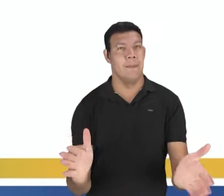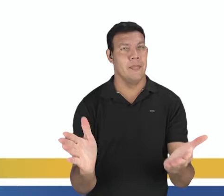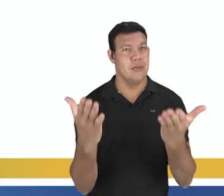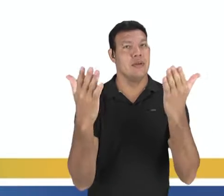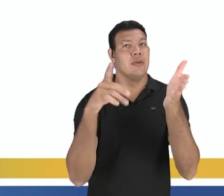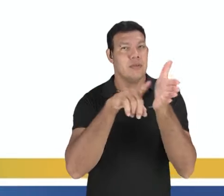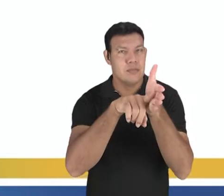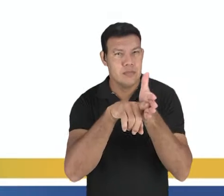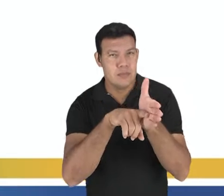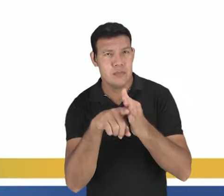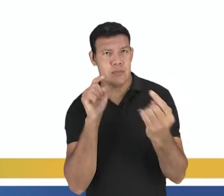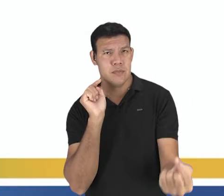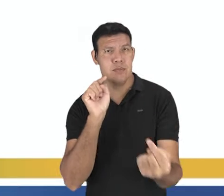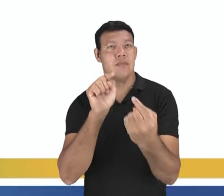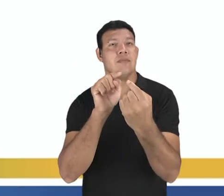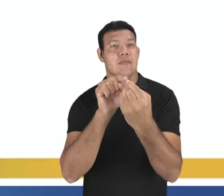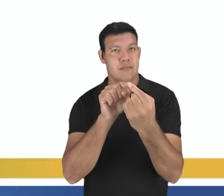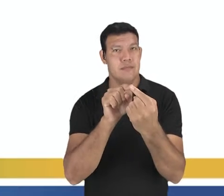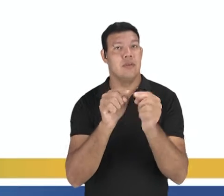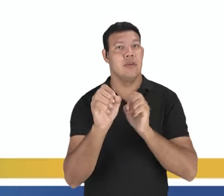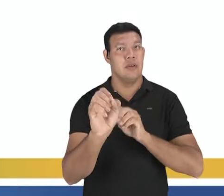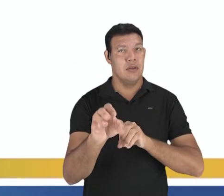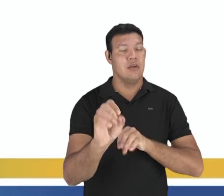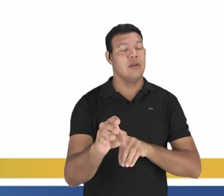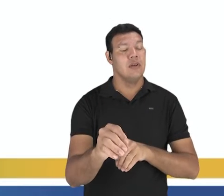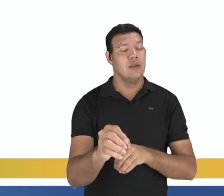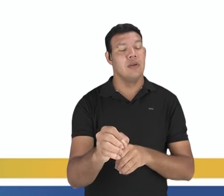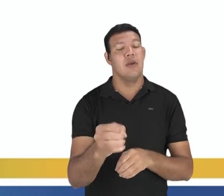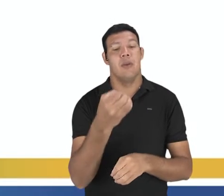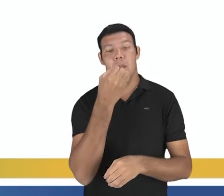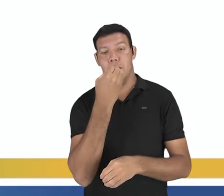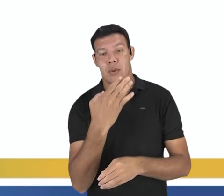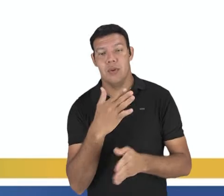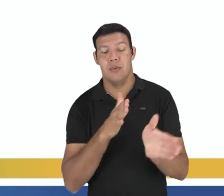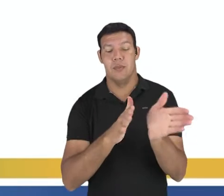educação e o conhecimento acessíveis, ok?